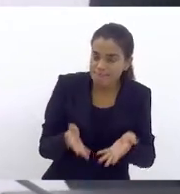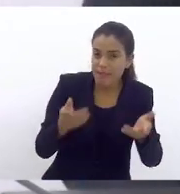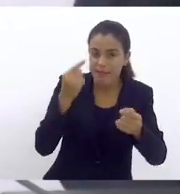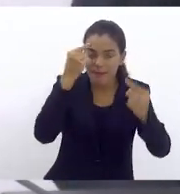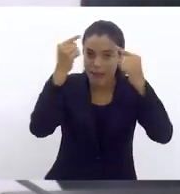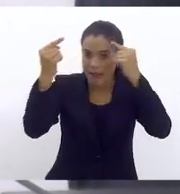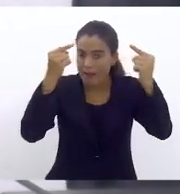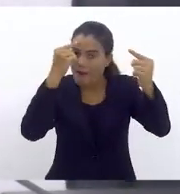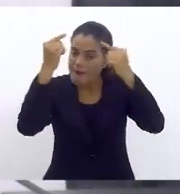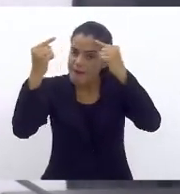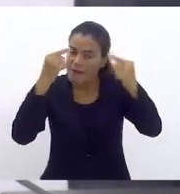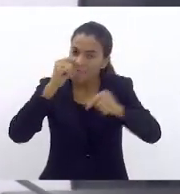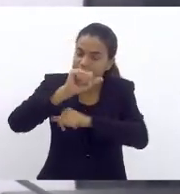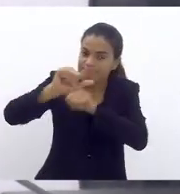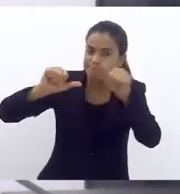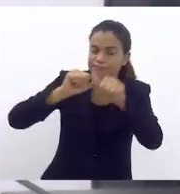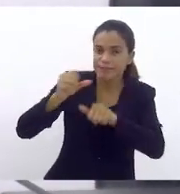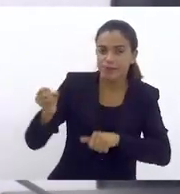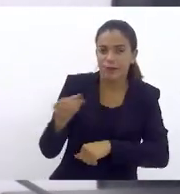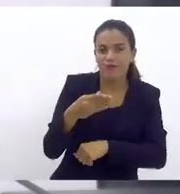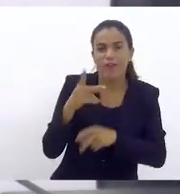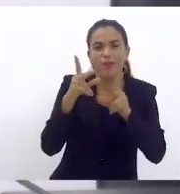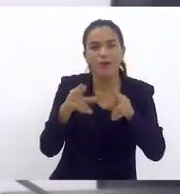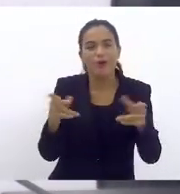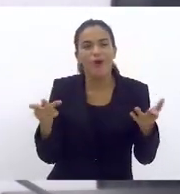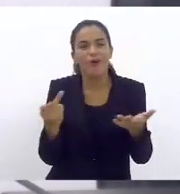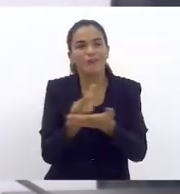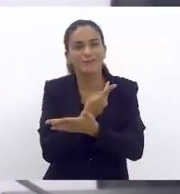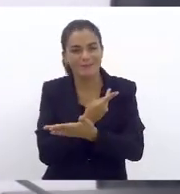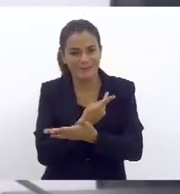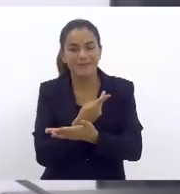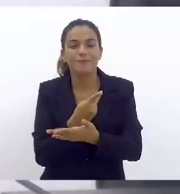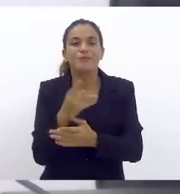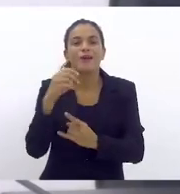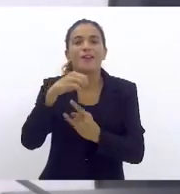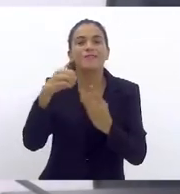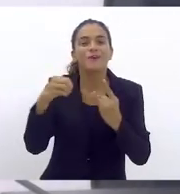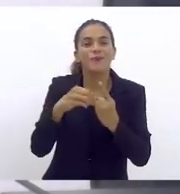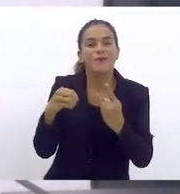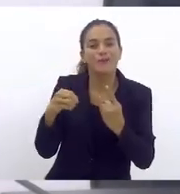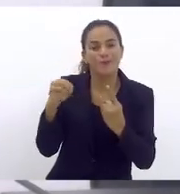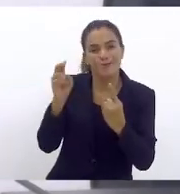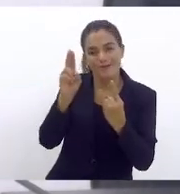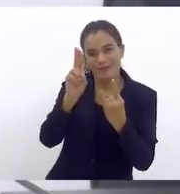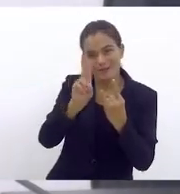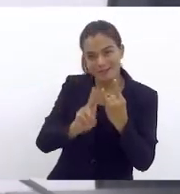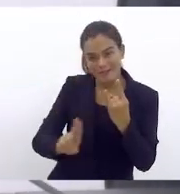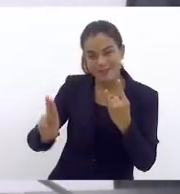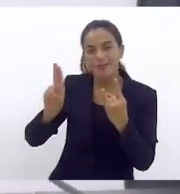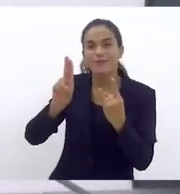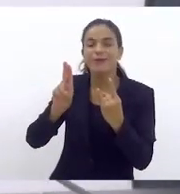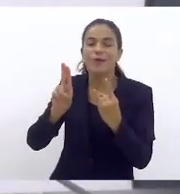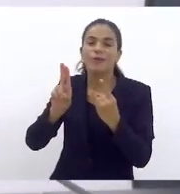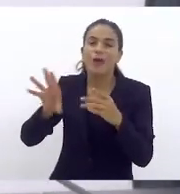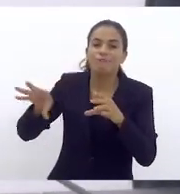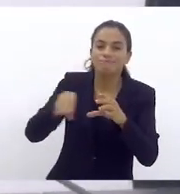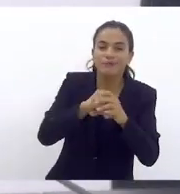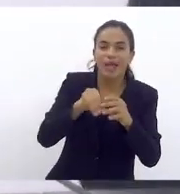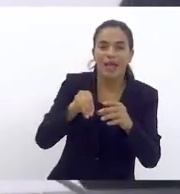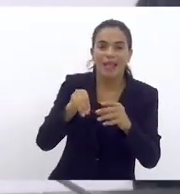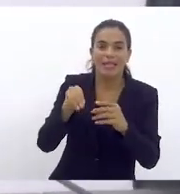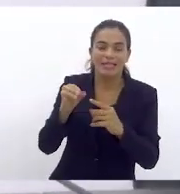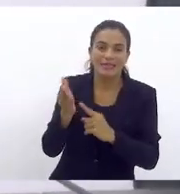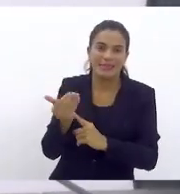como foi por exemplo a abordagem da encomenda tecnológica que é Fiocruz utilizou na incorporação da tecnologia